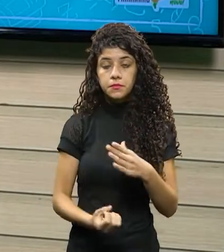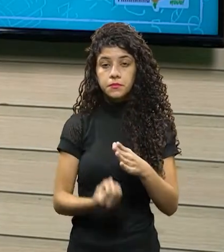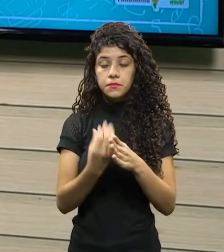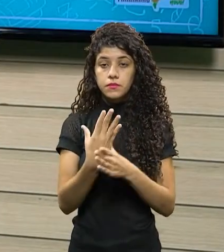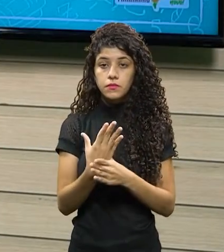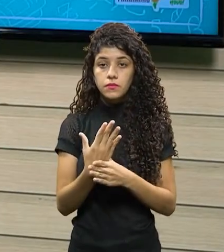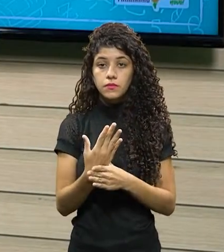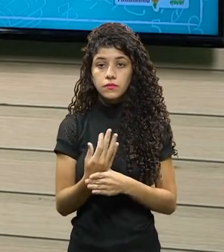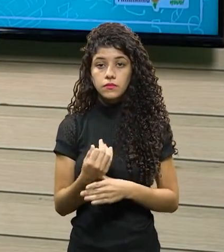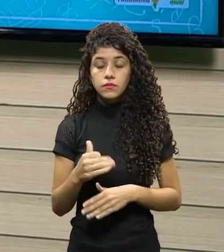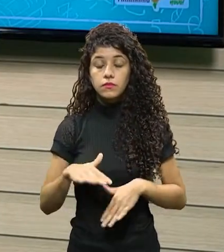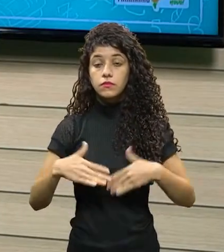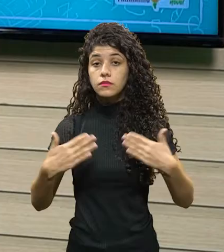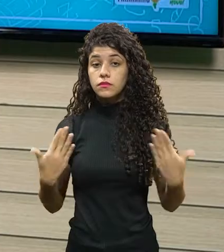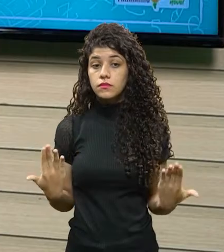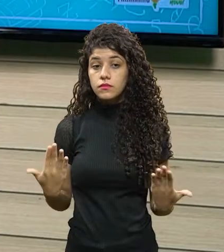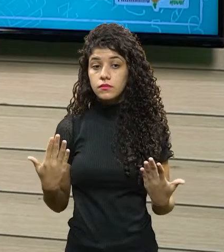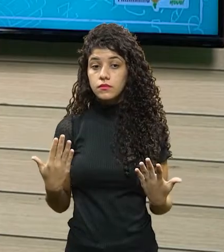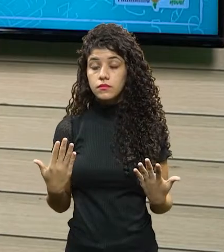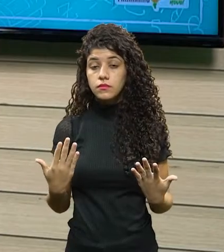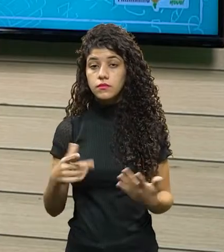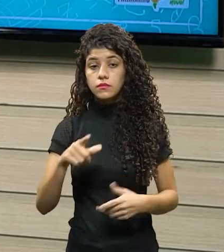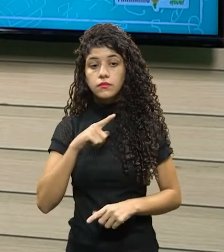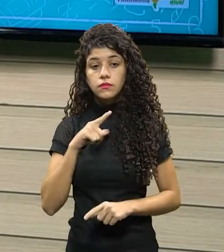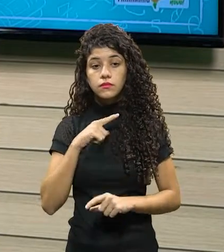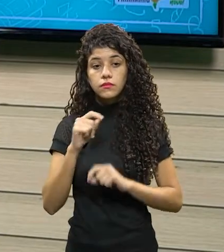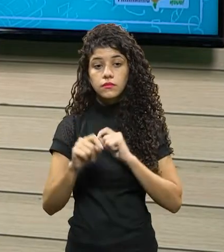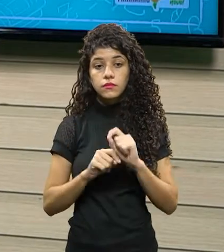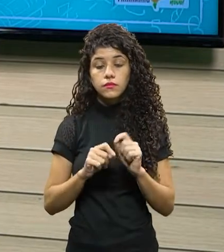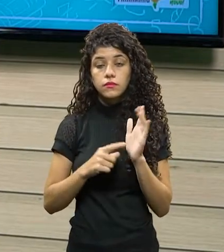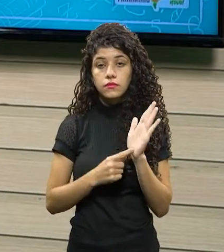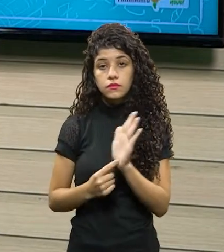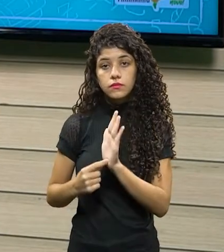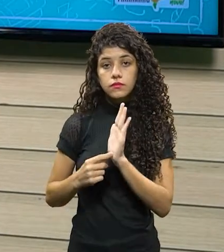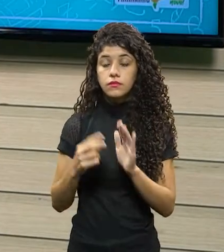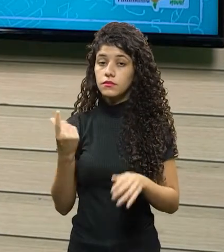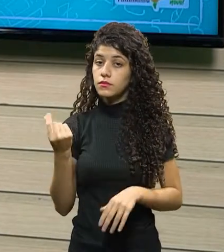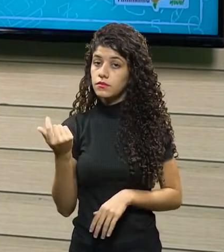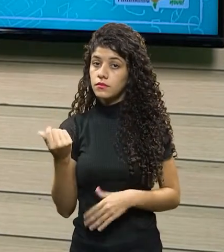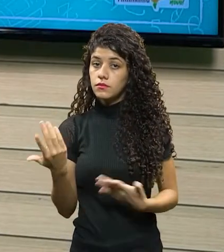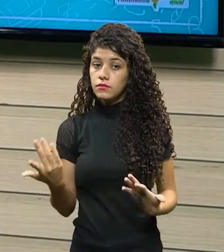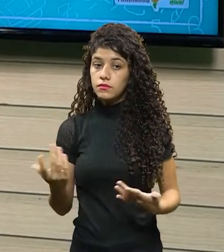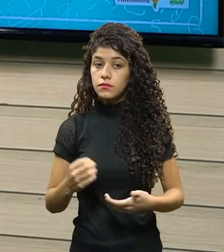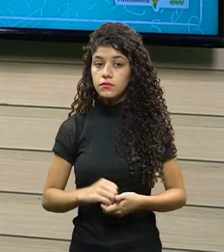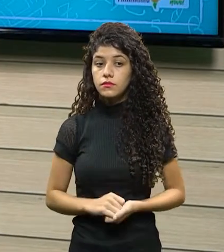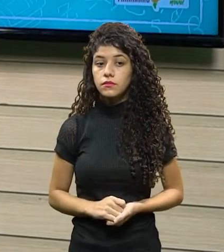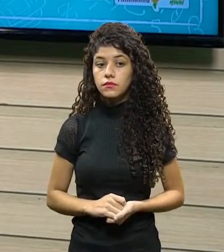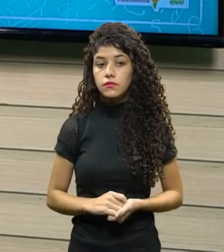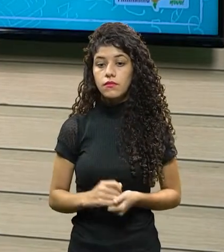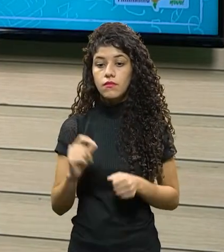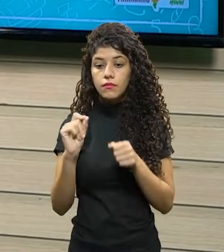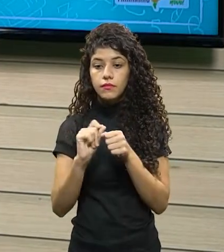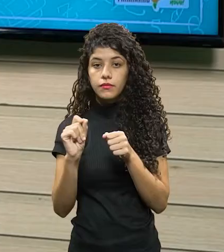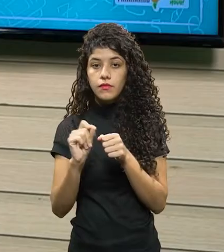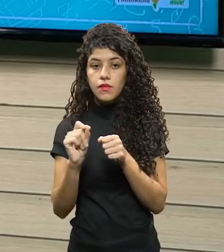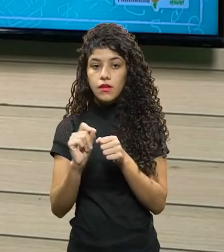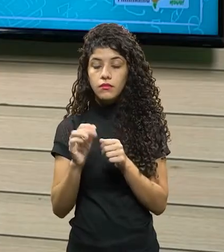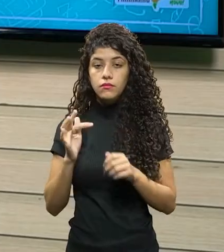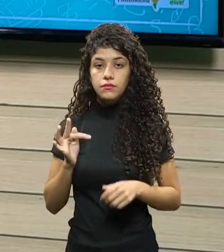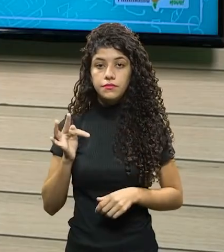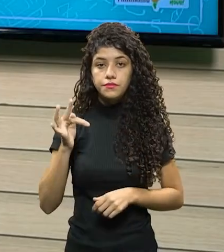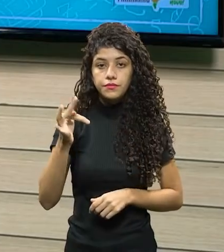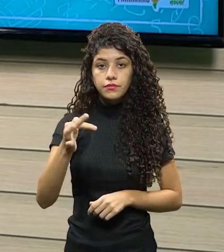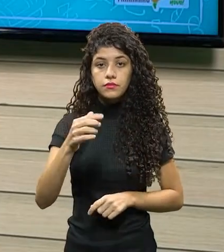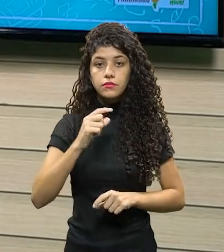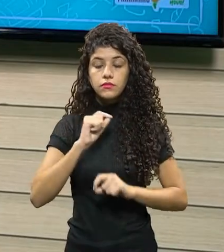fabricação, quais são os fatores envolvidos para evidenciar o custo daquele produto, o custo dessas atividades, para futuramente ser